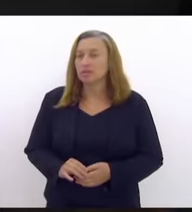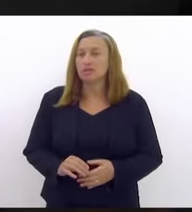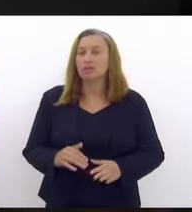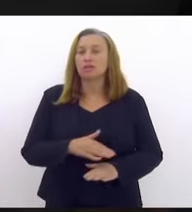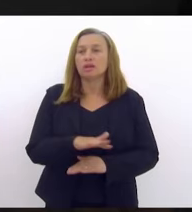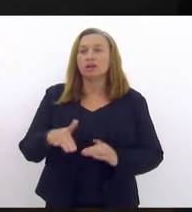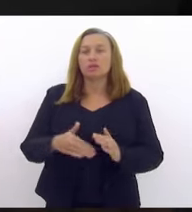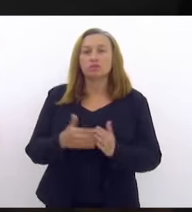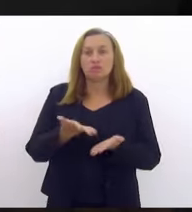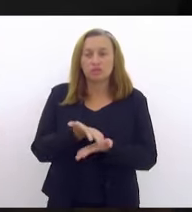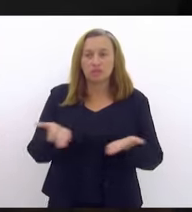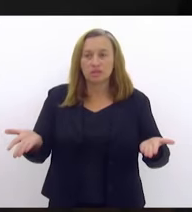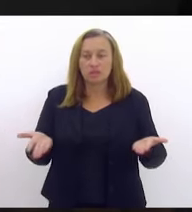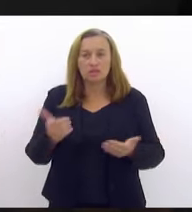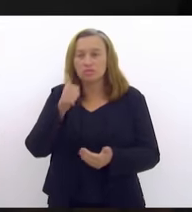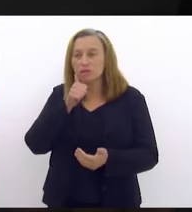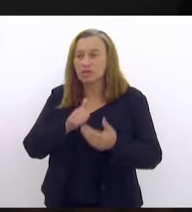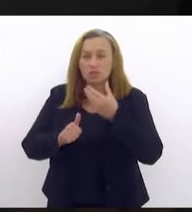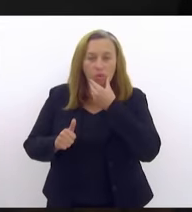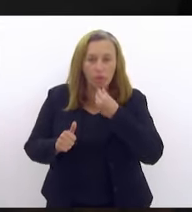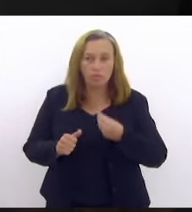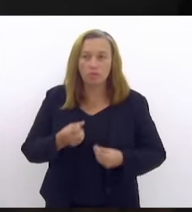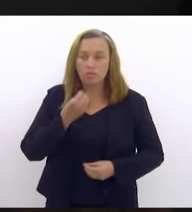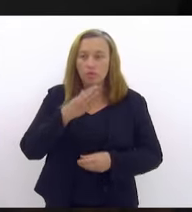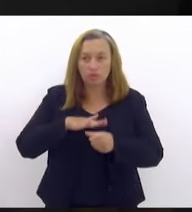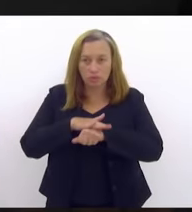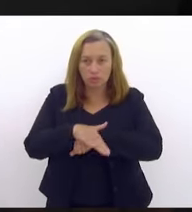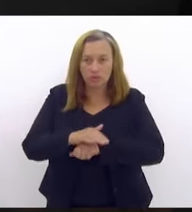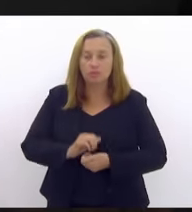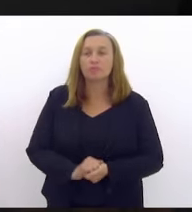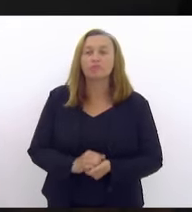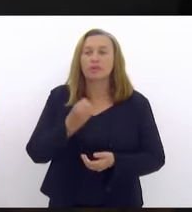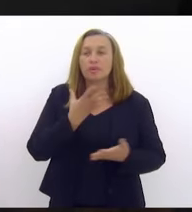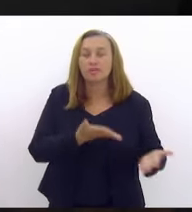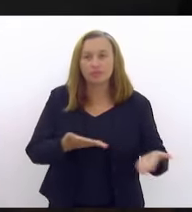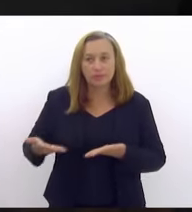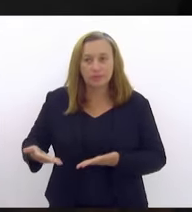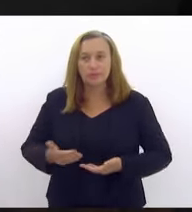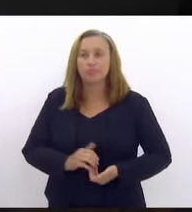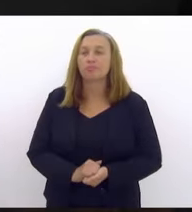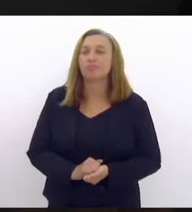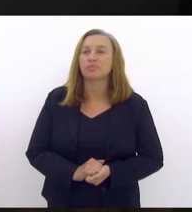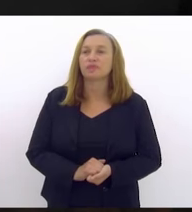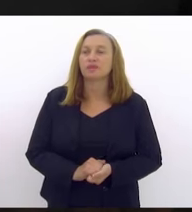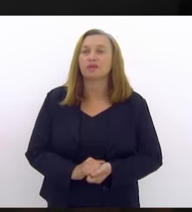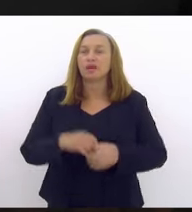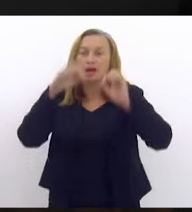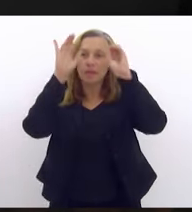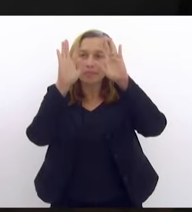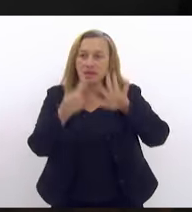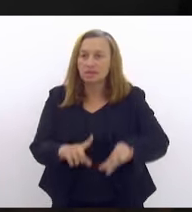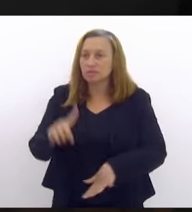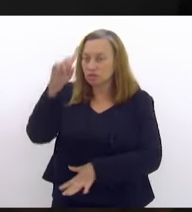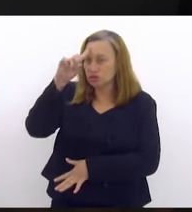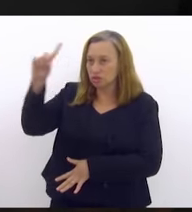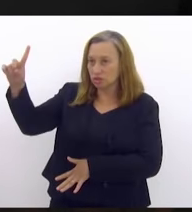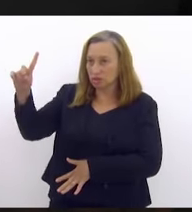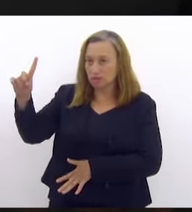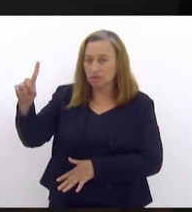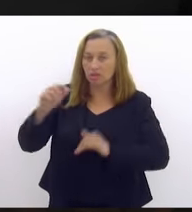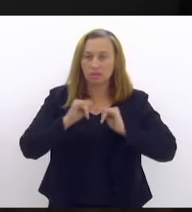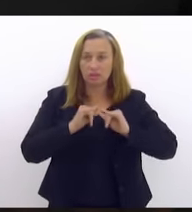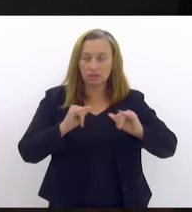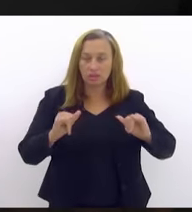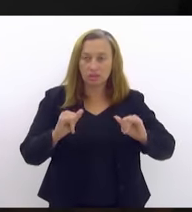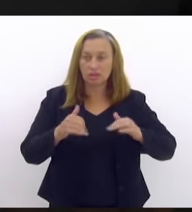Autoridades presentes, senhoras e senhores, boa noite. Sejam todos bem-vindos. Sob a proteção de Deus, declaro